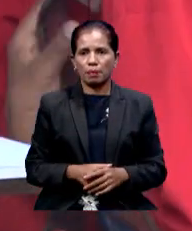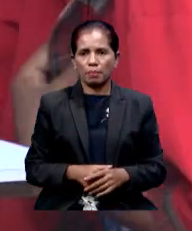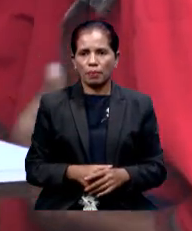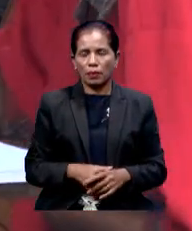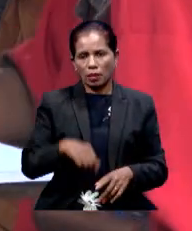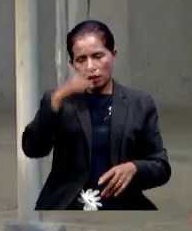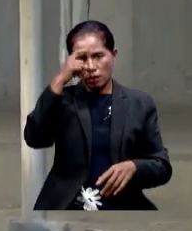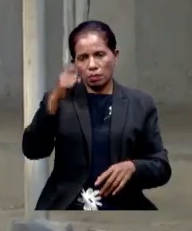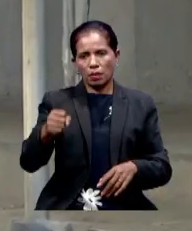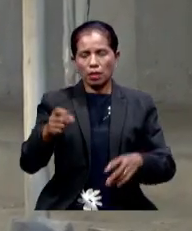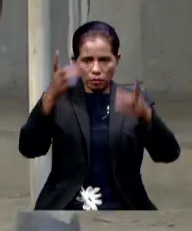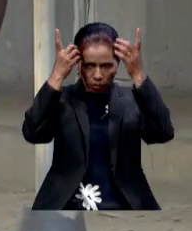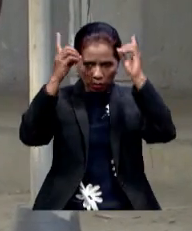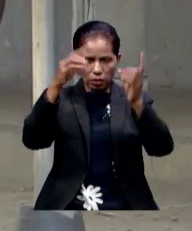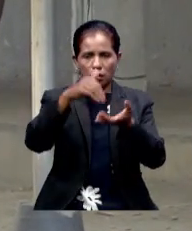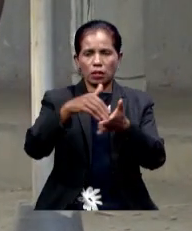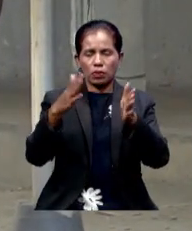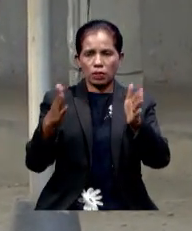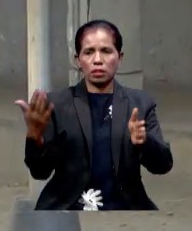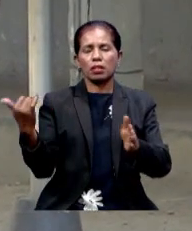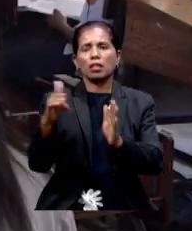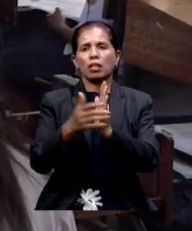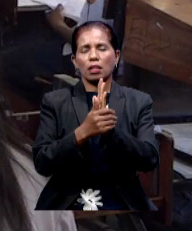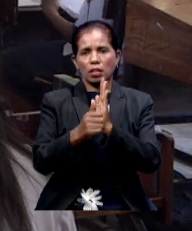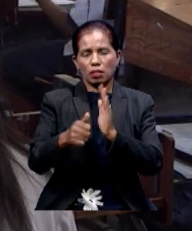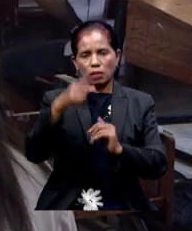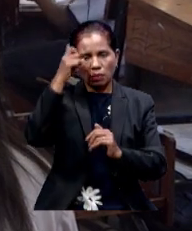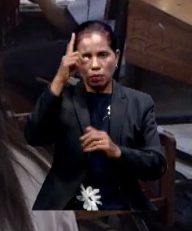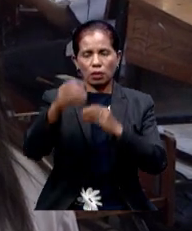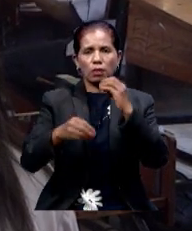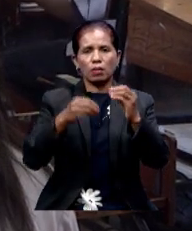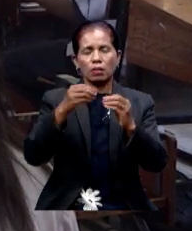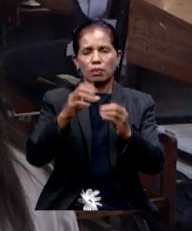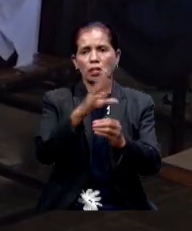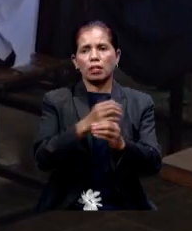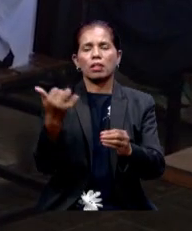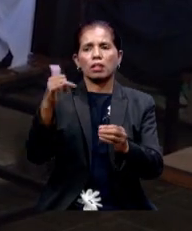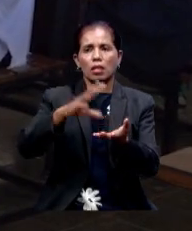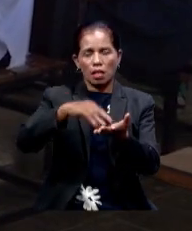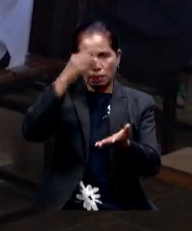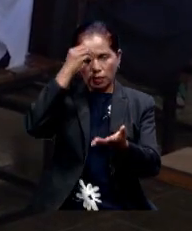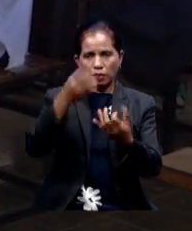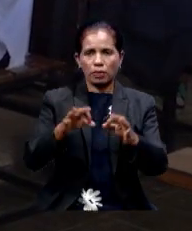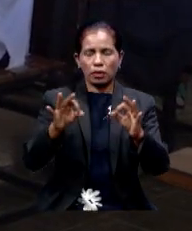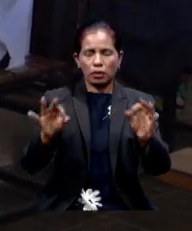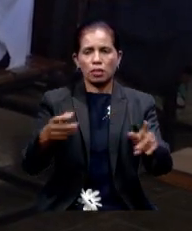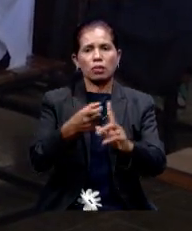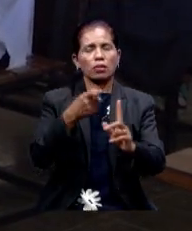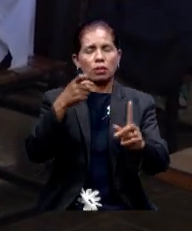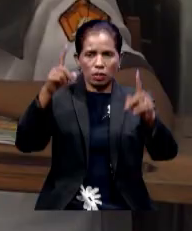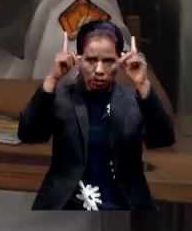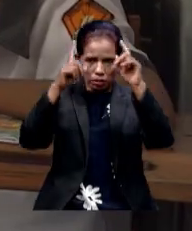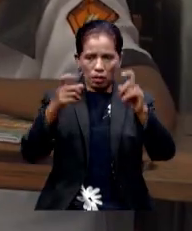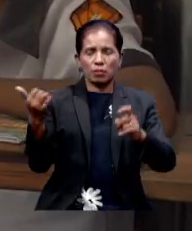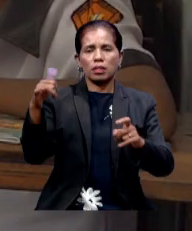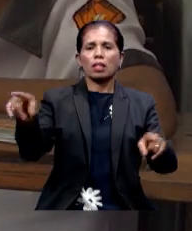Também é a tu define estudante sira na capacidade no compreensão da ciência sira, ne bem que sira aprende ona, mas lihusi exame sira